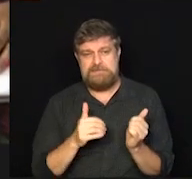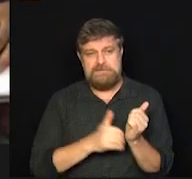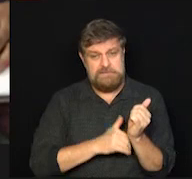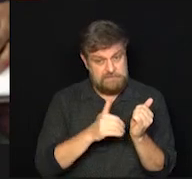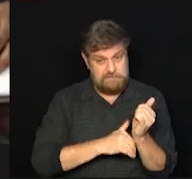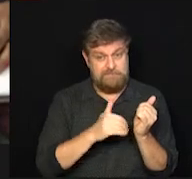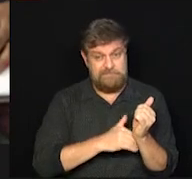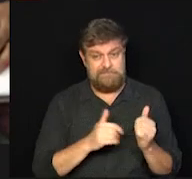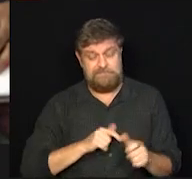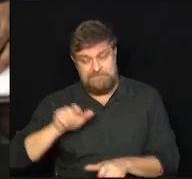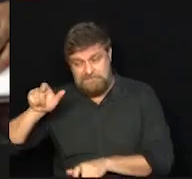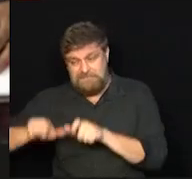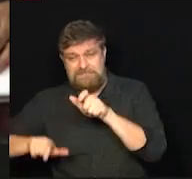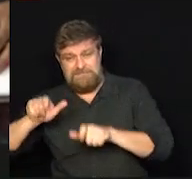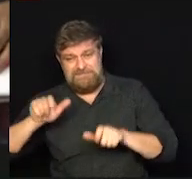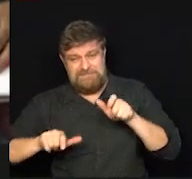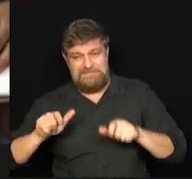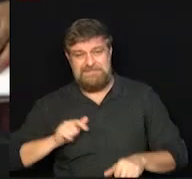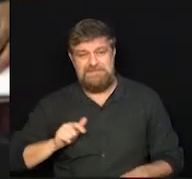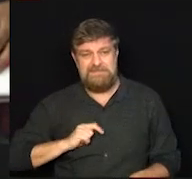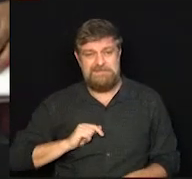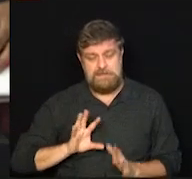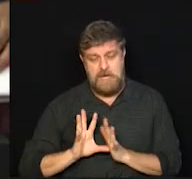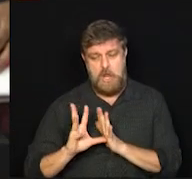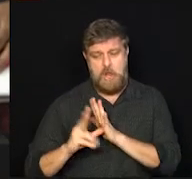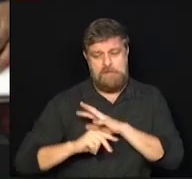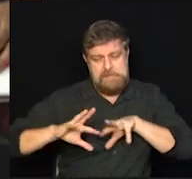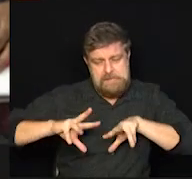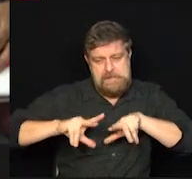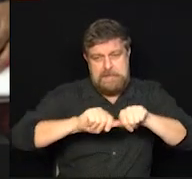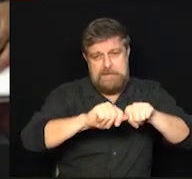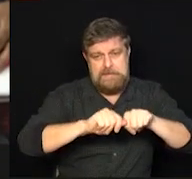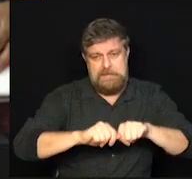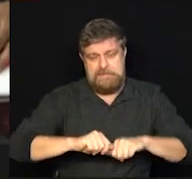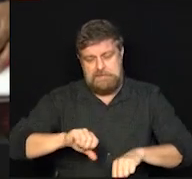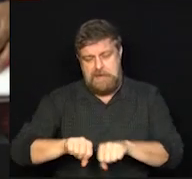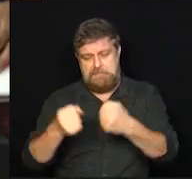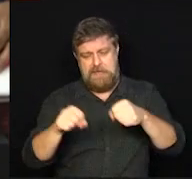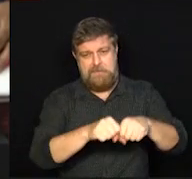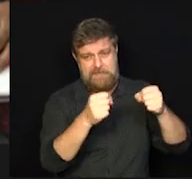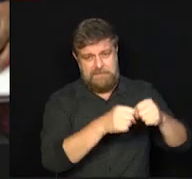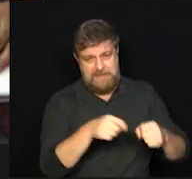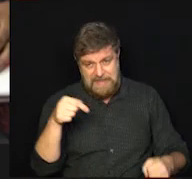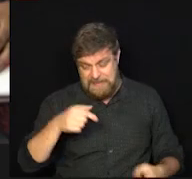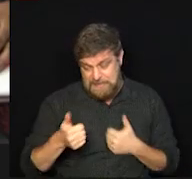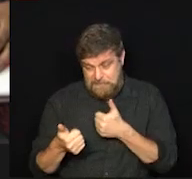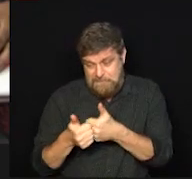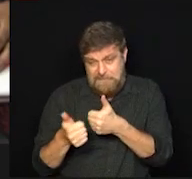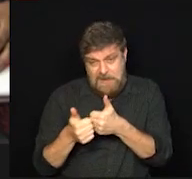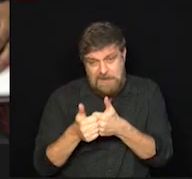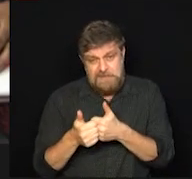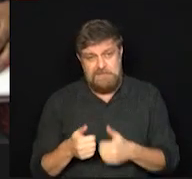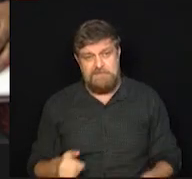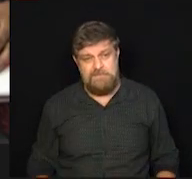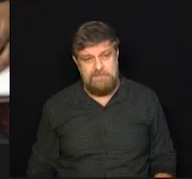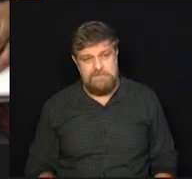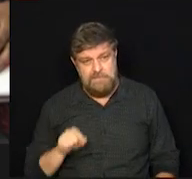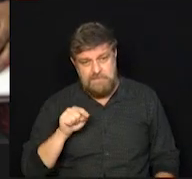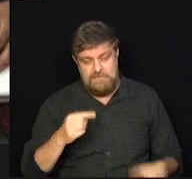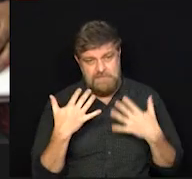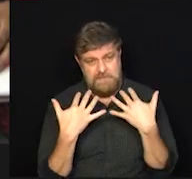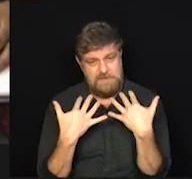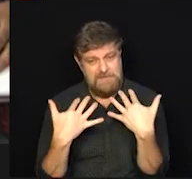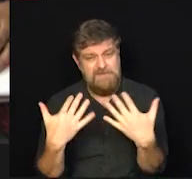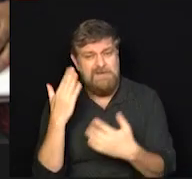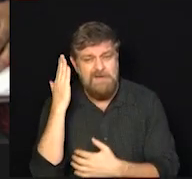né as pessoas que acabam provocando curto e atos de vandalismo aqui no nosso entorno tão vocês que estão